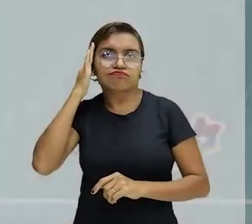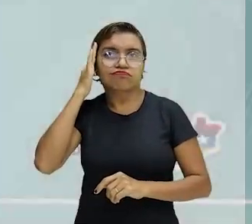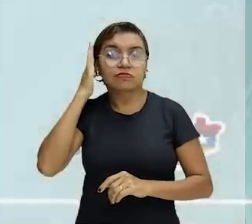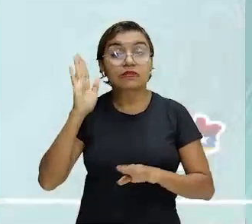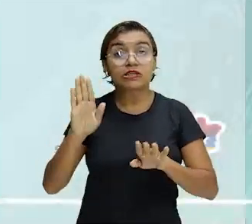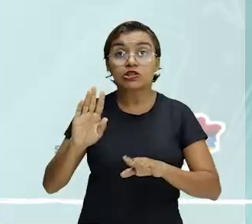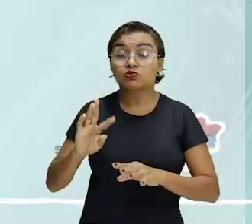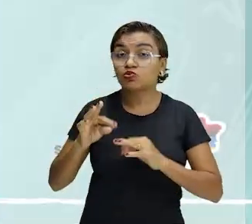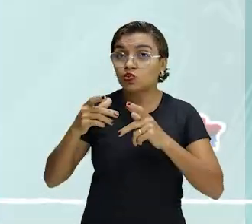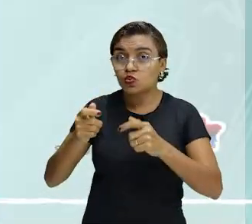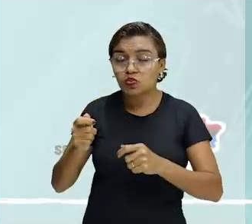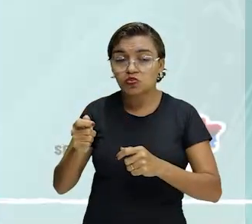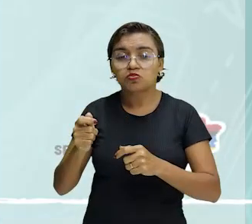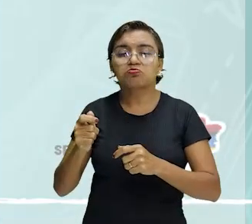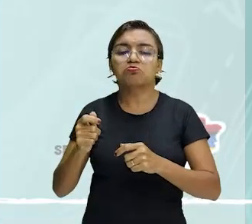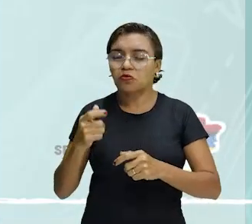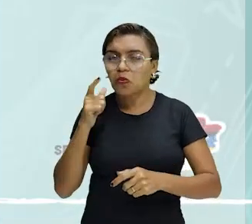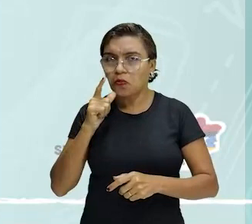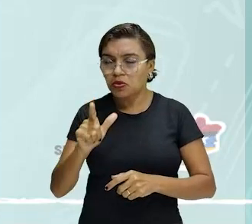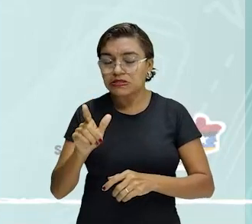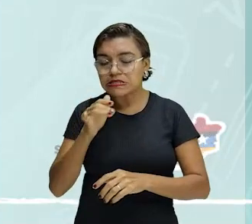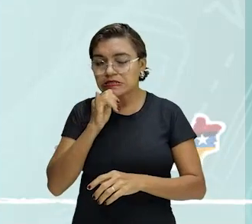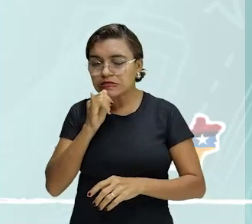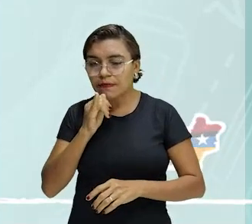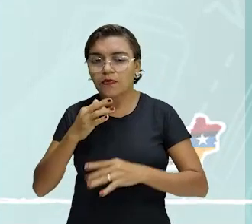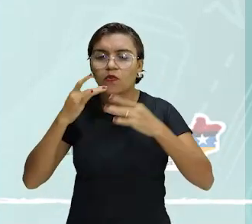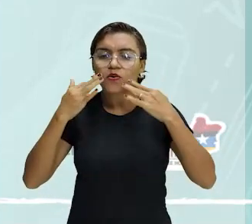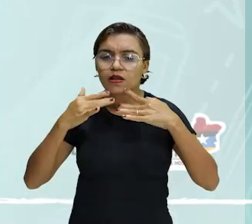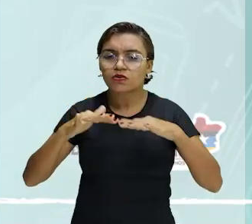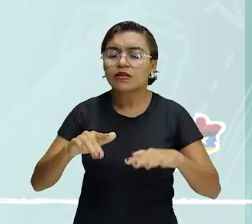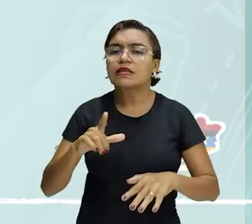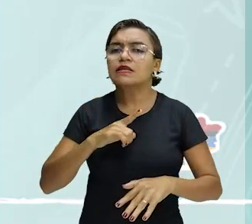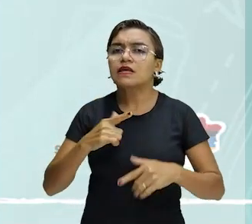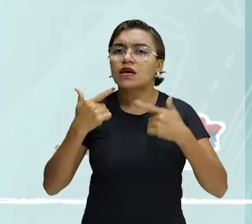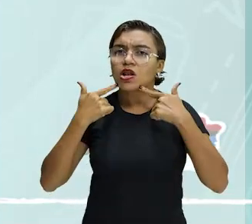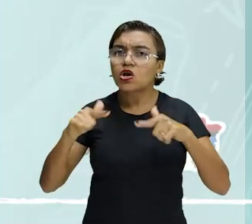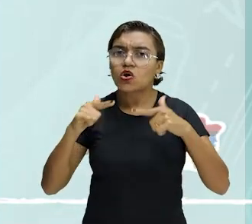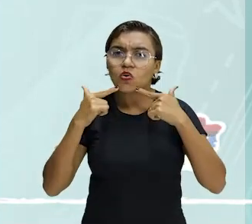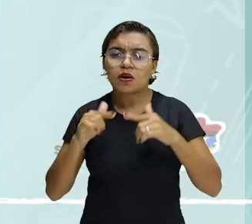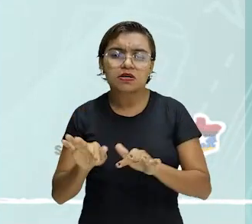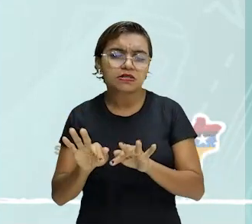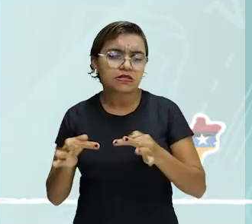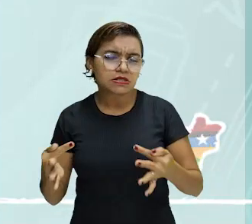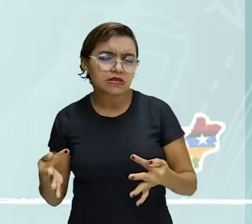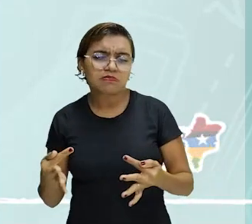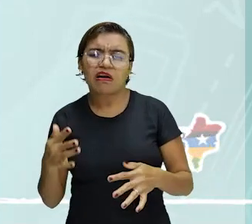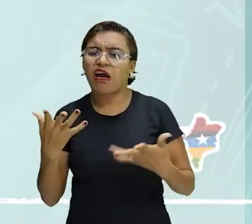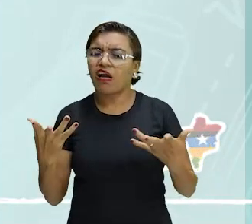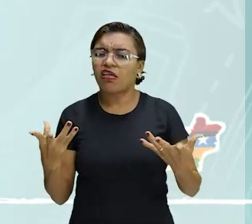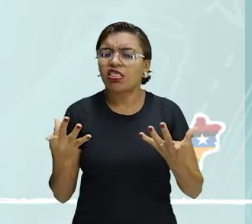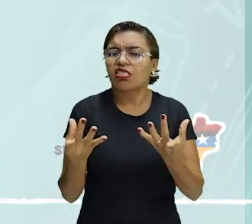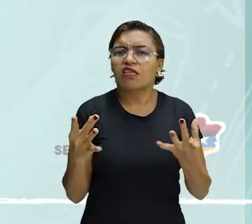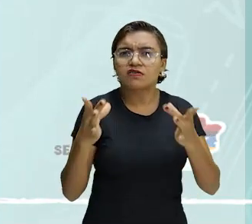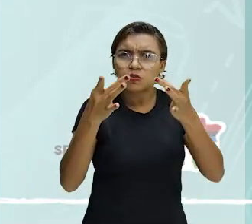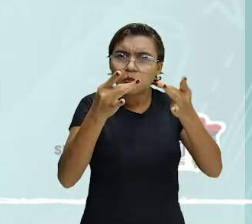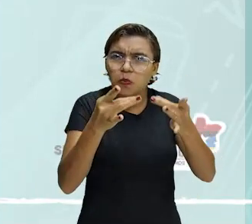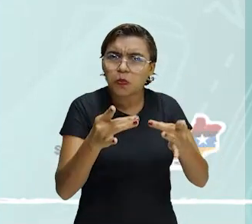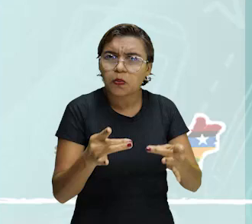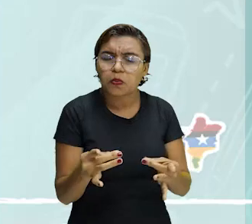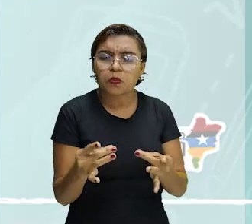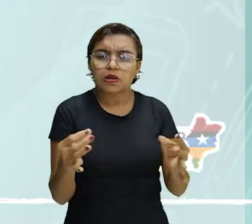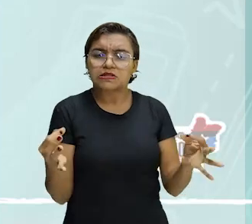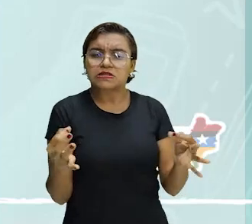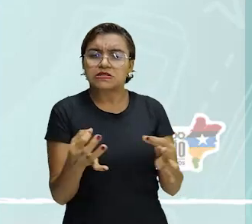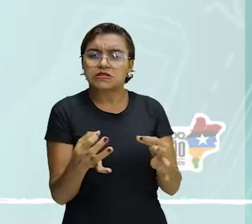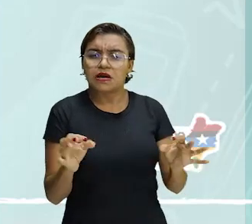funcionar. O que o naturalismo fazia? Ele tinha uma linguagem simples, nada de rebuscamento, nada de sofisticação. Eu vou